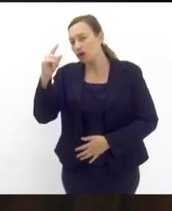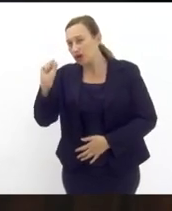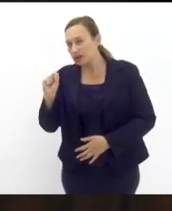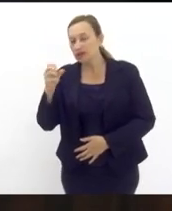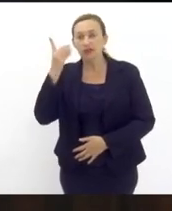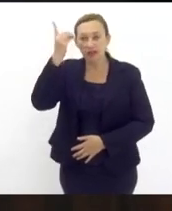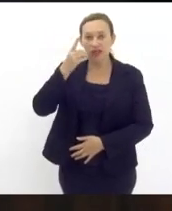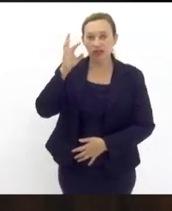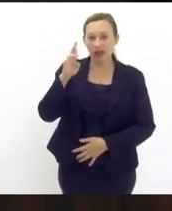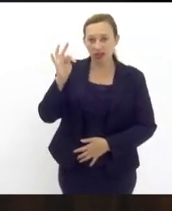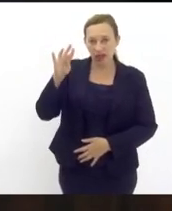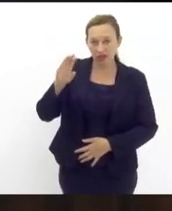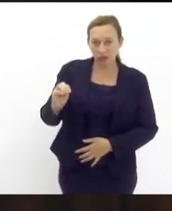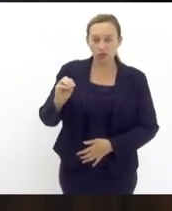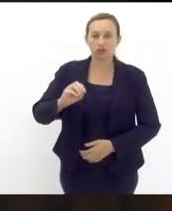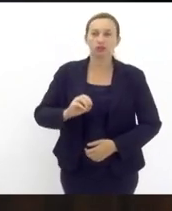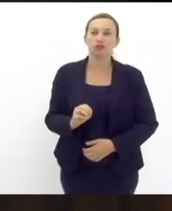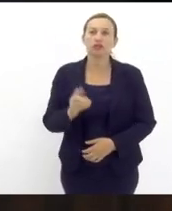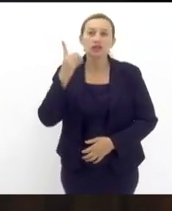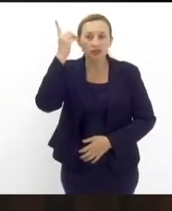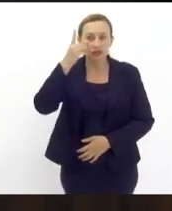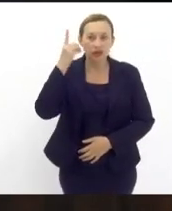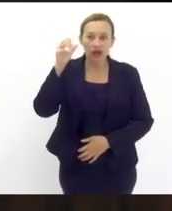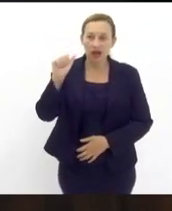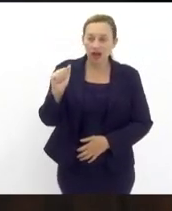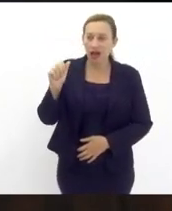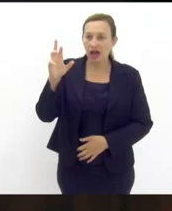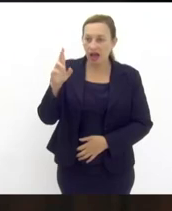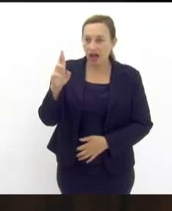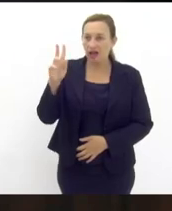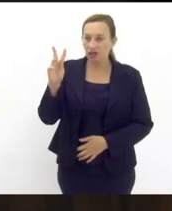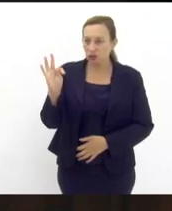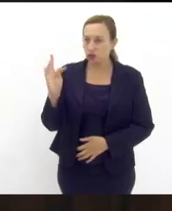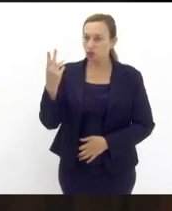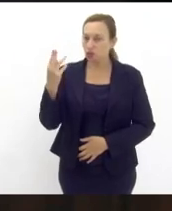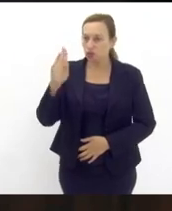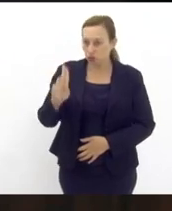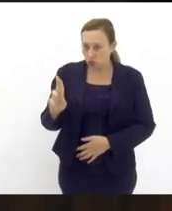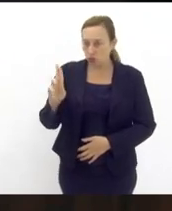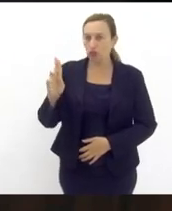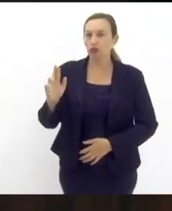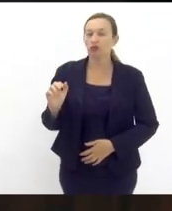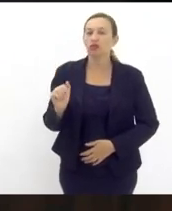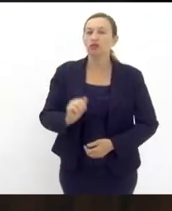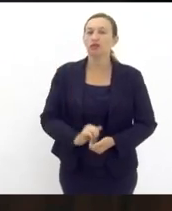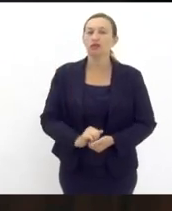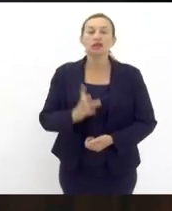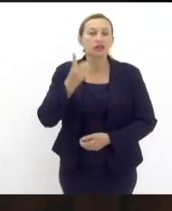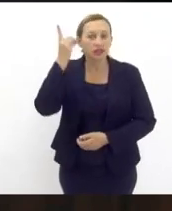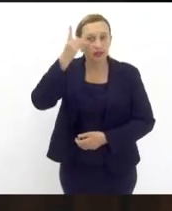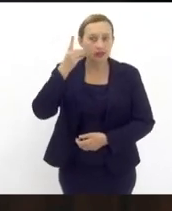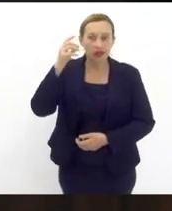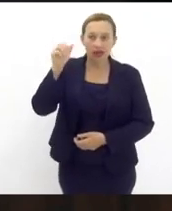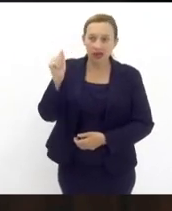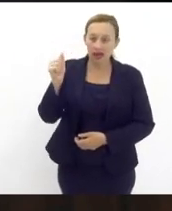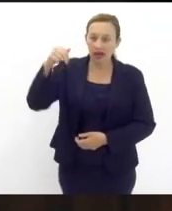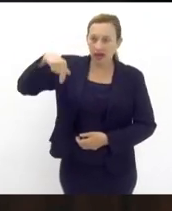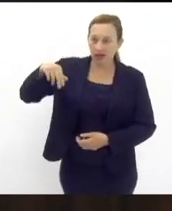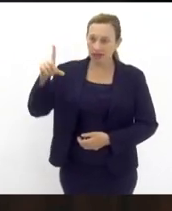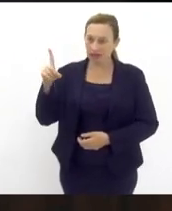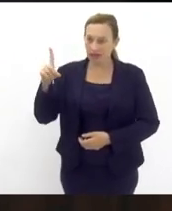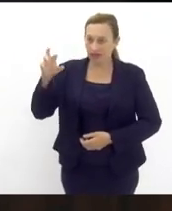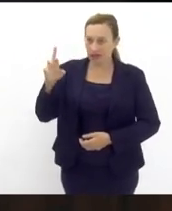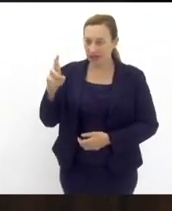Miranda Deputado Arthur Monteiro Deputado Andrézinho siciliano